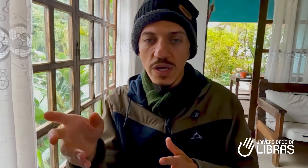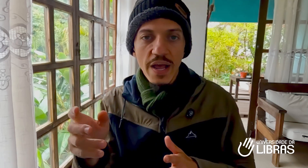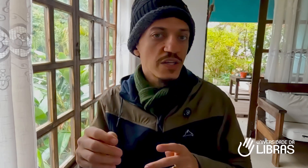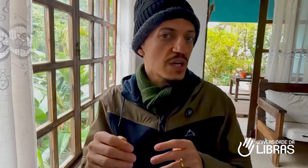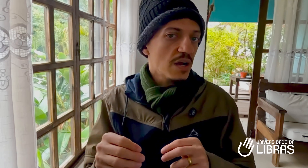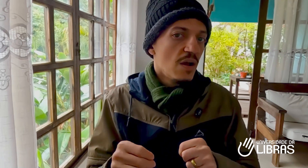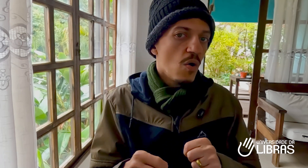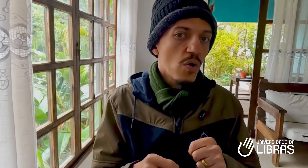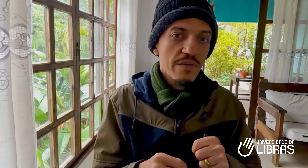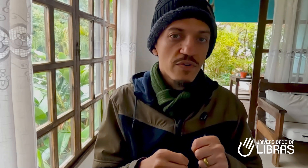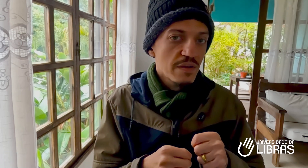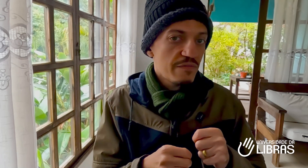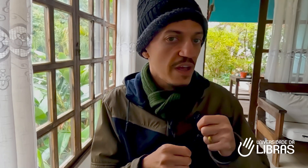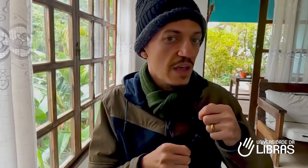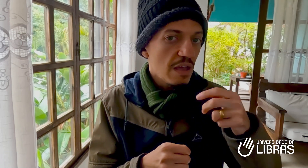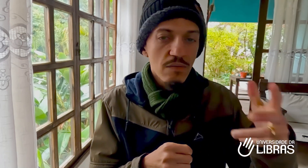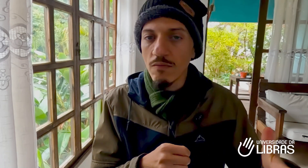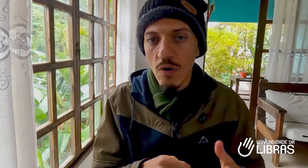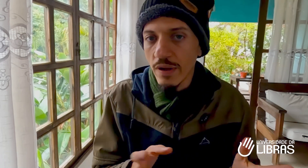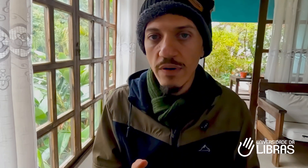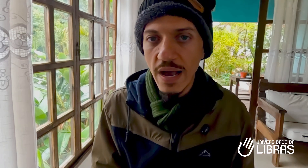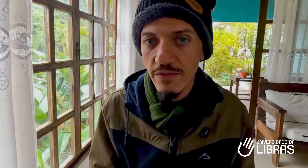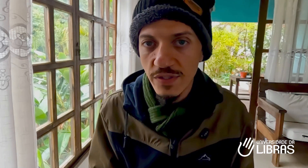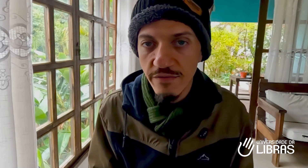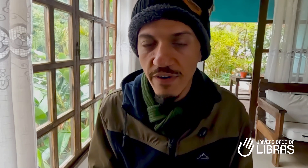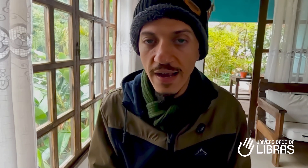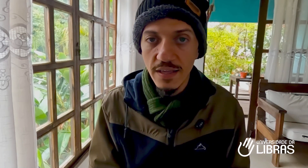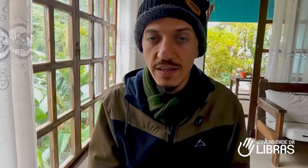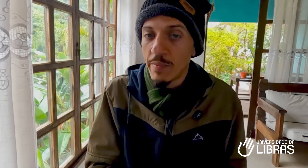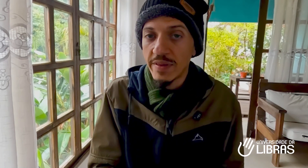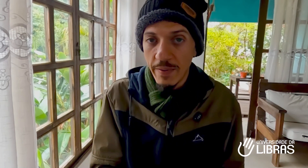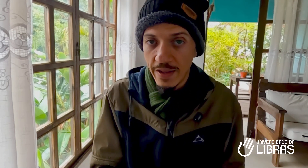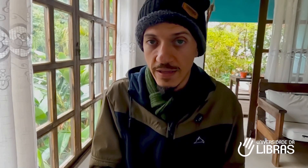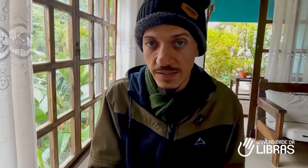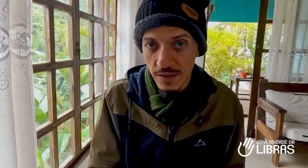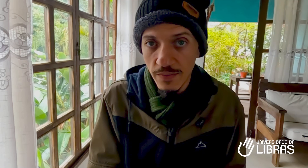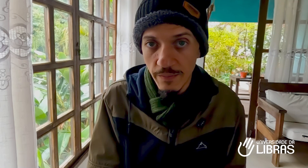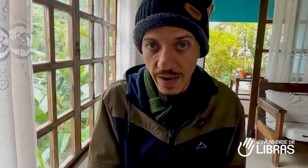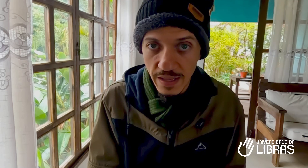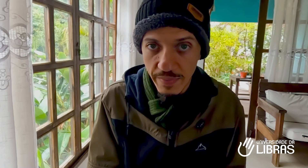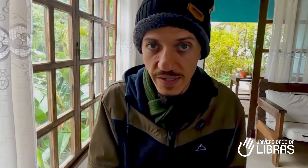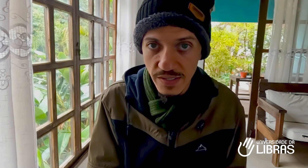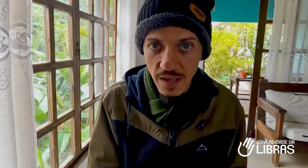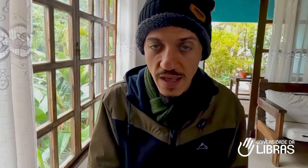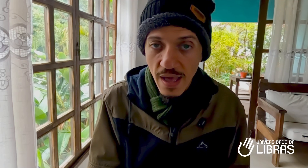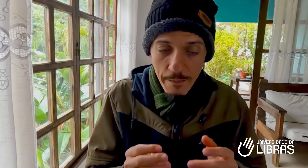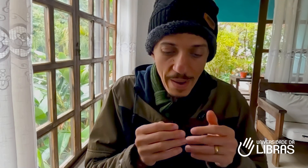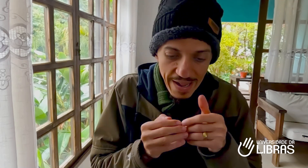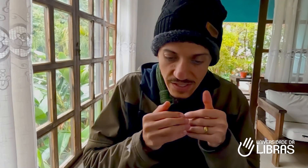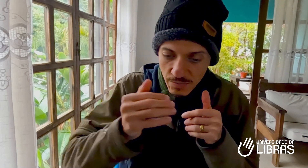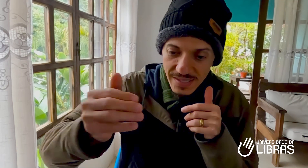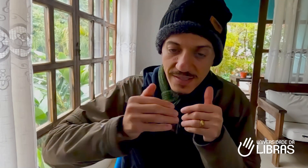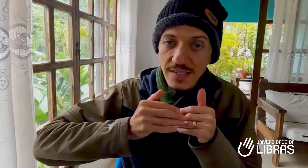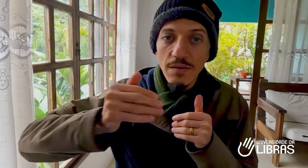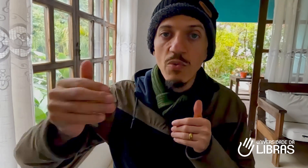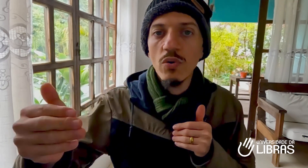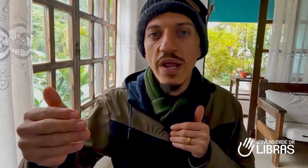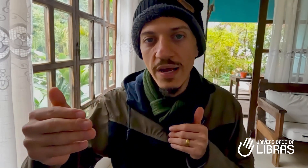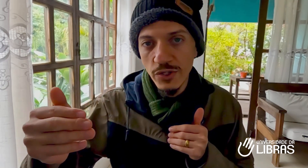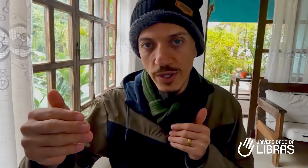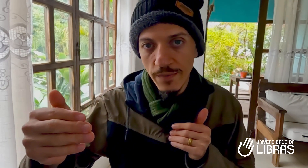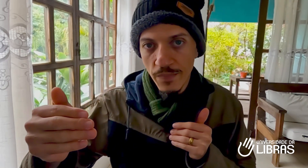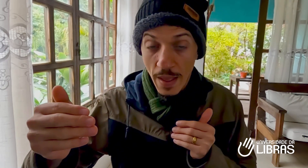na sua igreja, ou quem você vê em qualquer lugar que você vá que tem uma interpretação para Libras. Parece uma distância